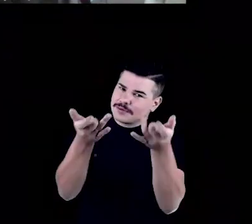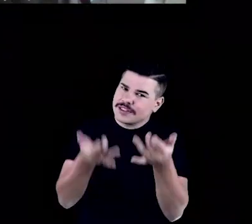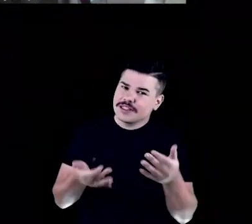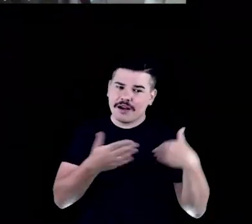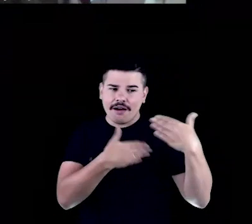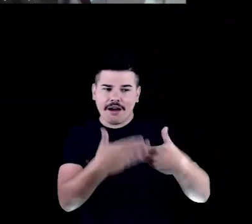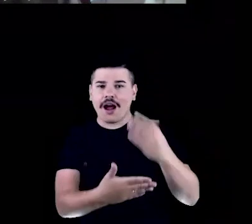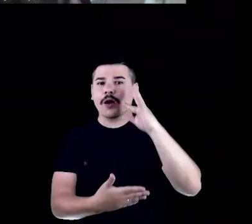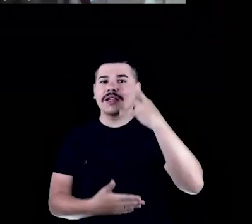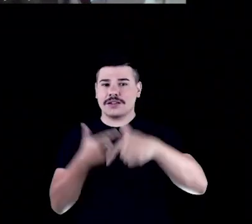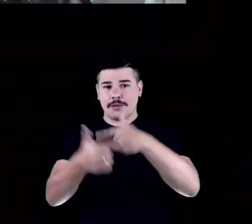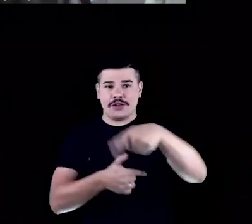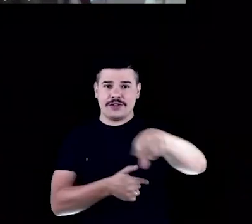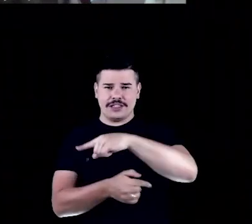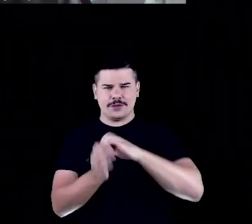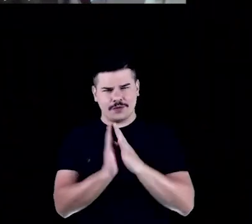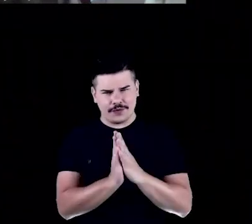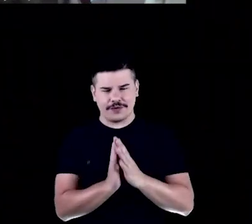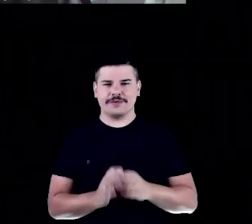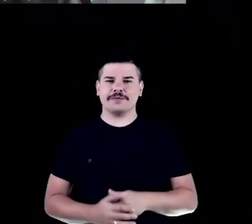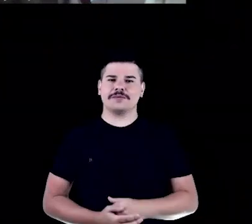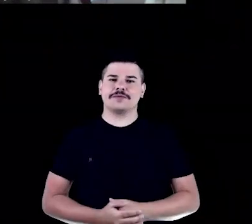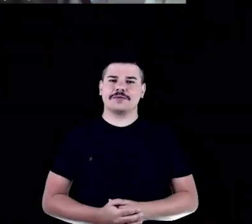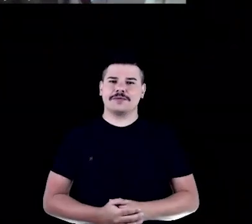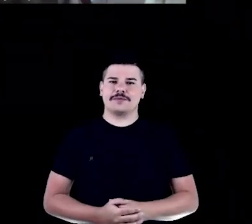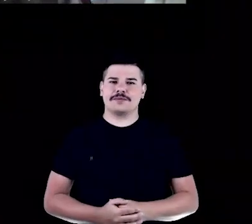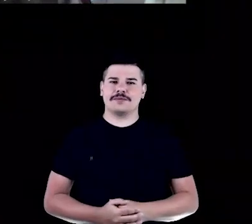Falando como isso veio acontecendo nos trabalhos de vocês, por favor.